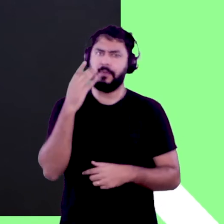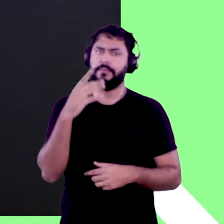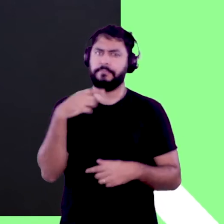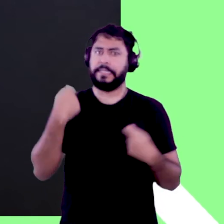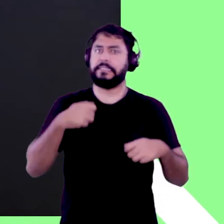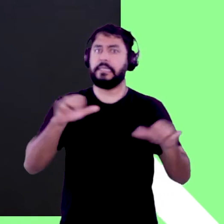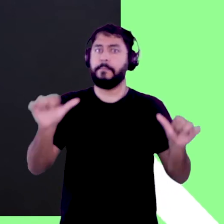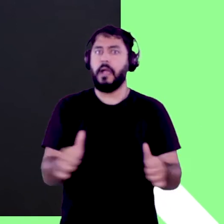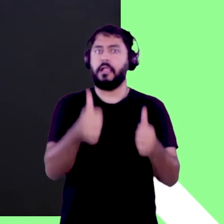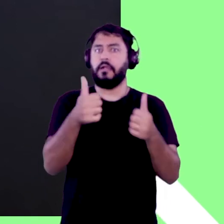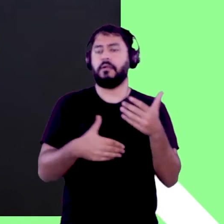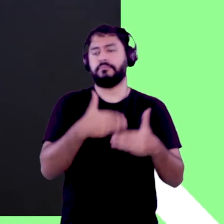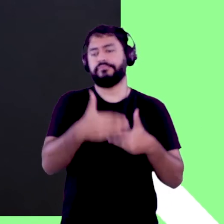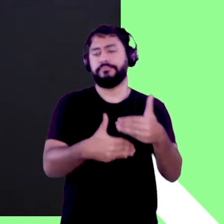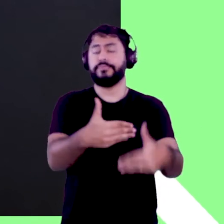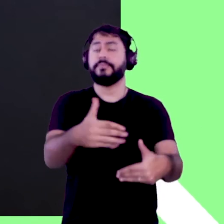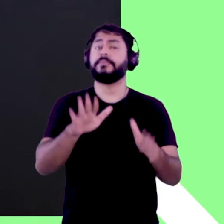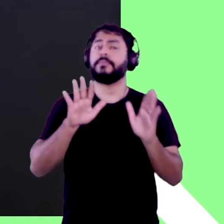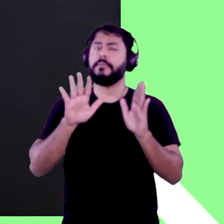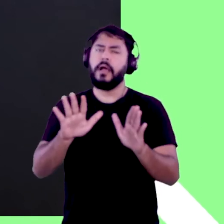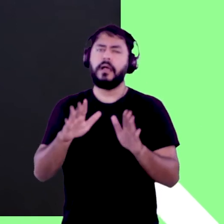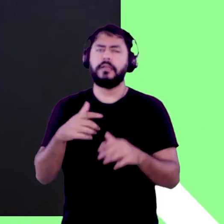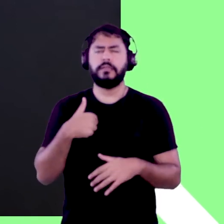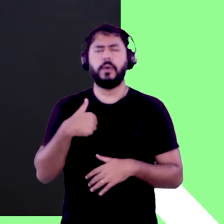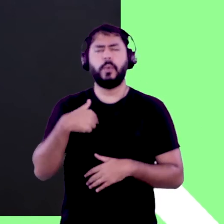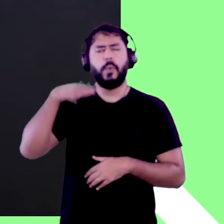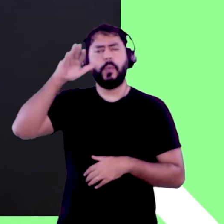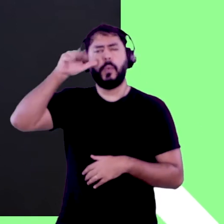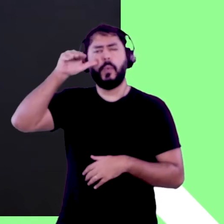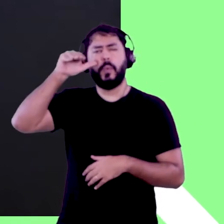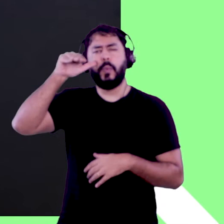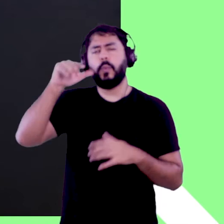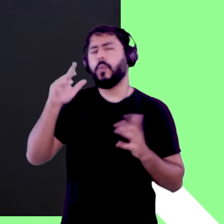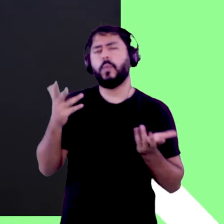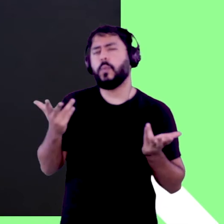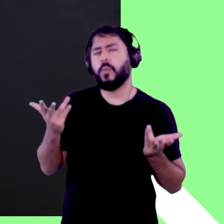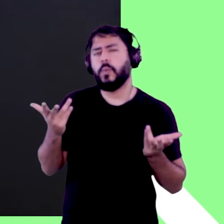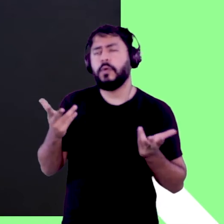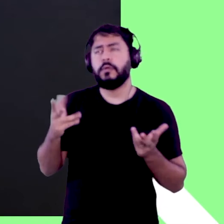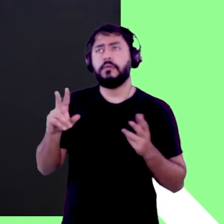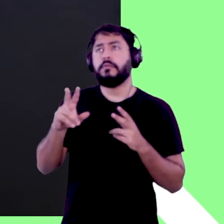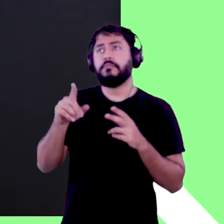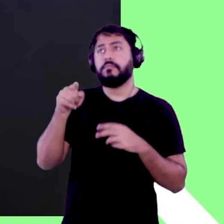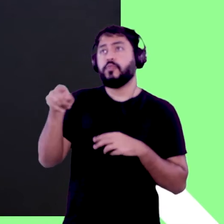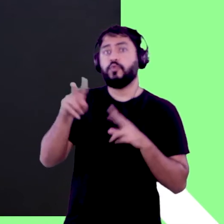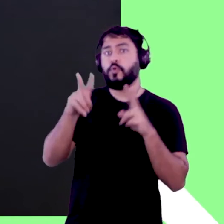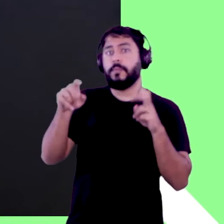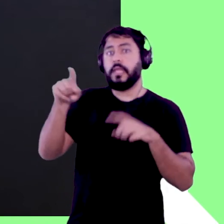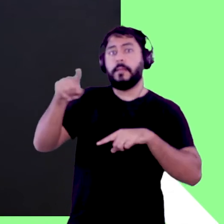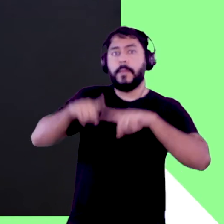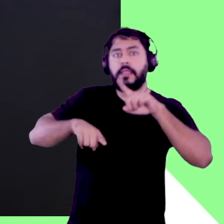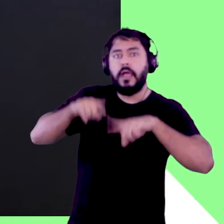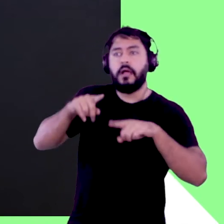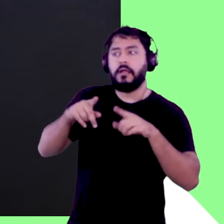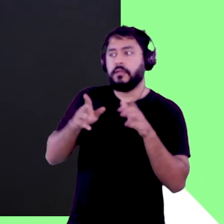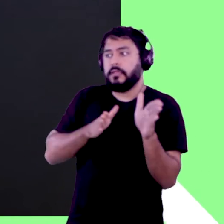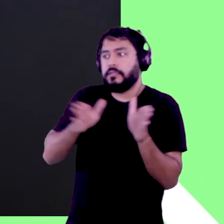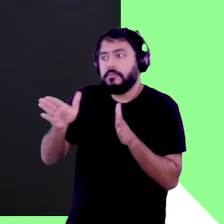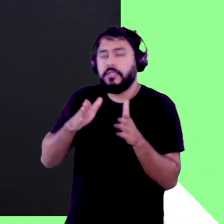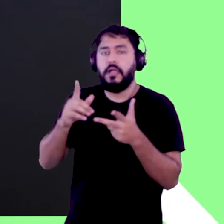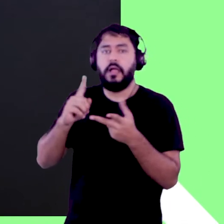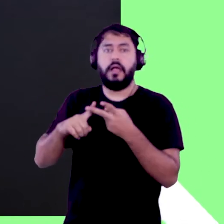mas enfim, eu fiquei muito curioso com esses recursos de acessibilidade que você falou